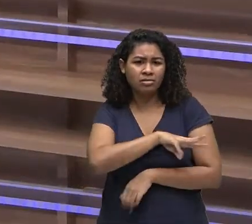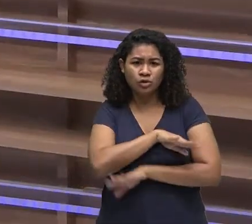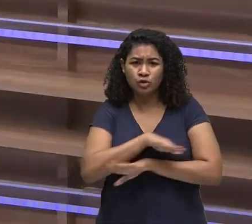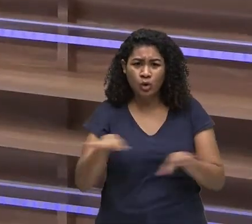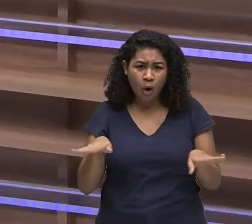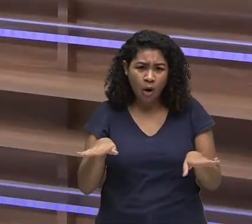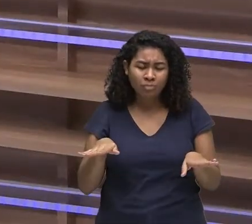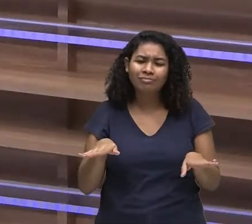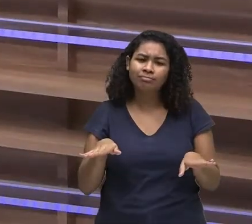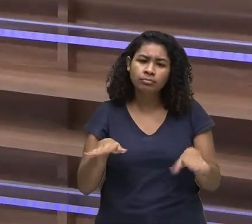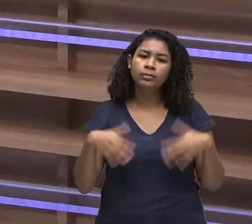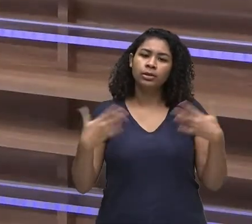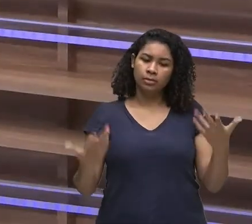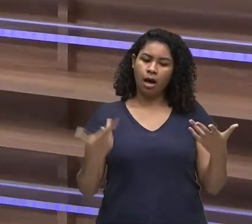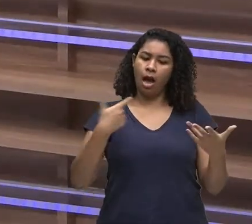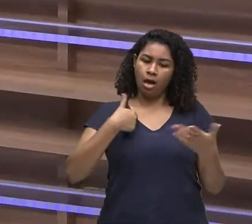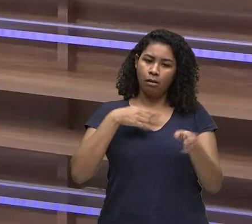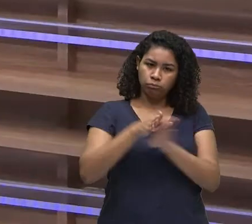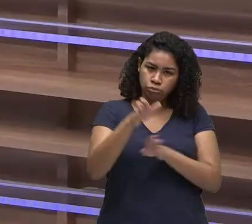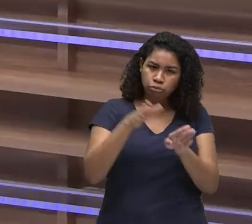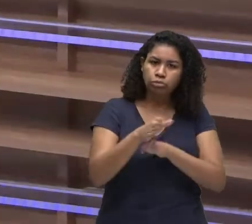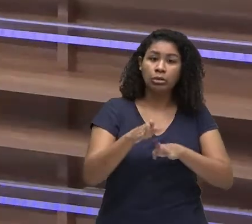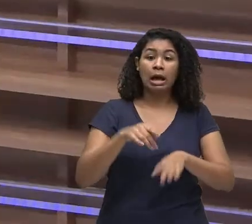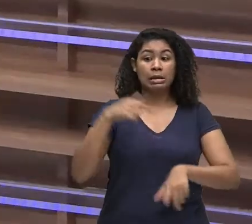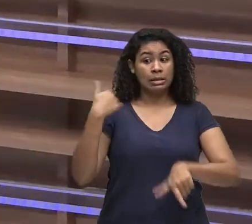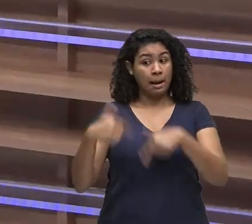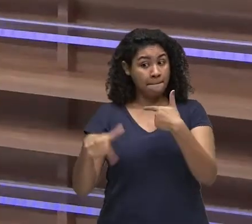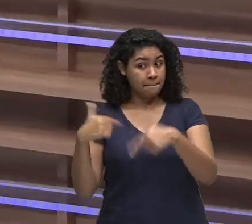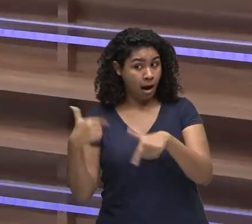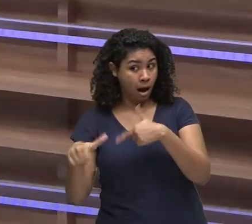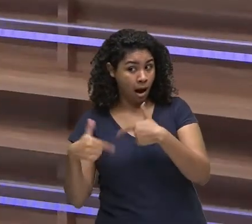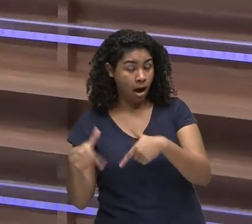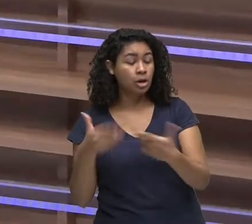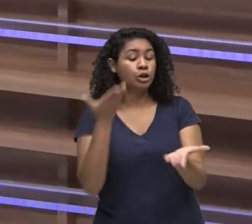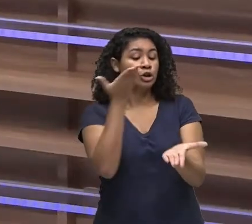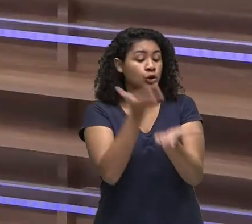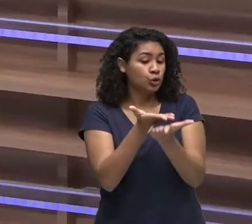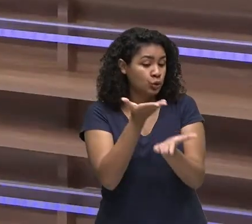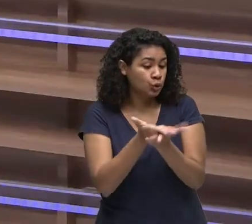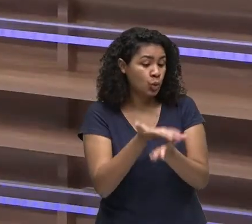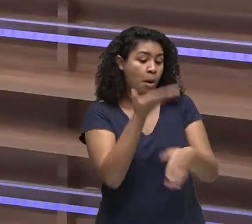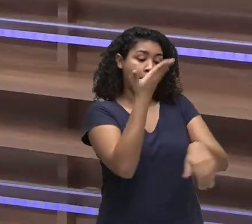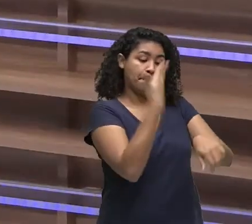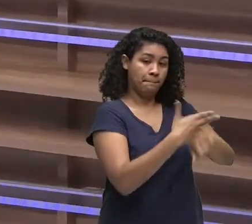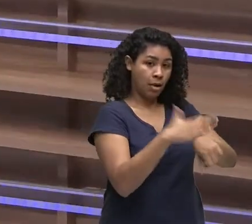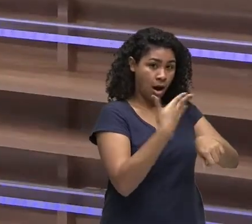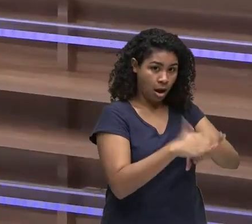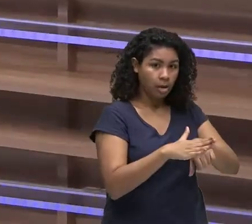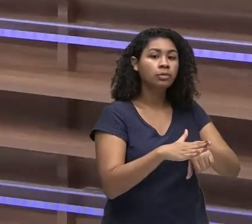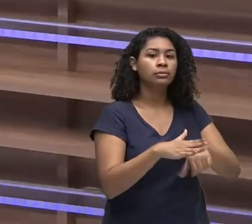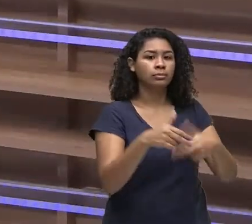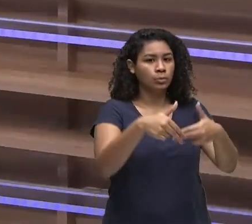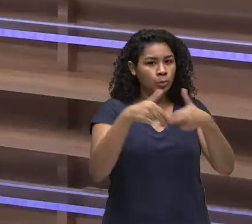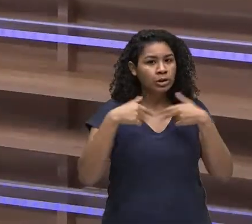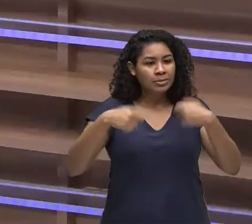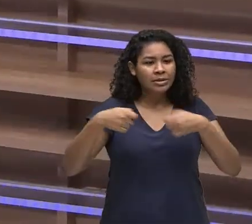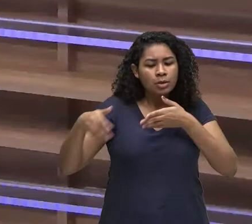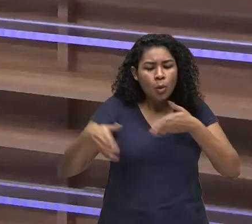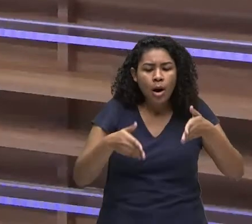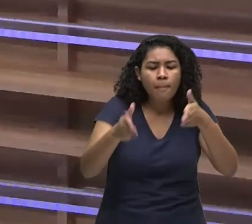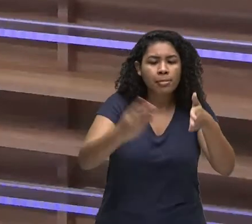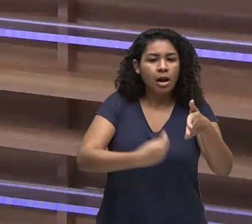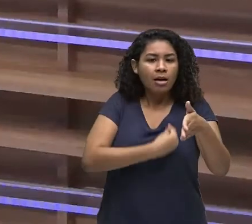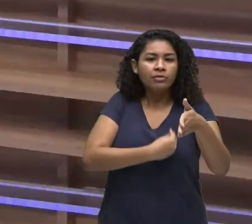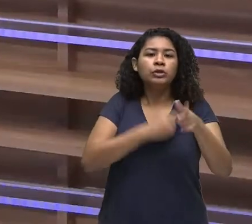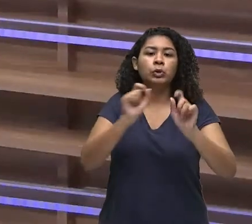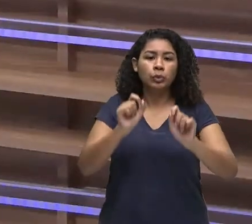oriento. Trabalhem, estudem, treinem, né? Estruturem a caminhada, façam um